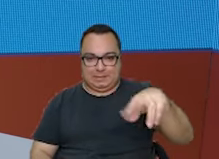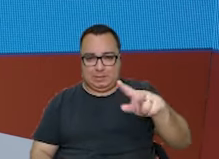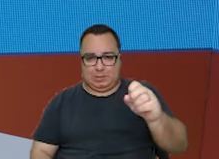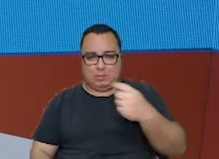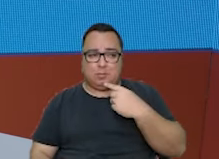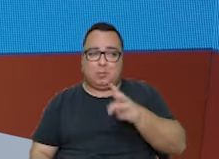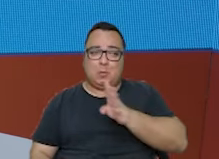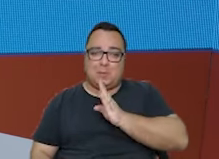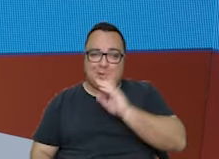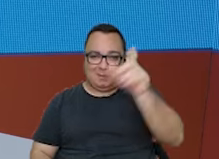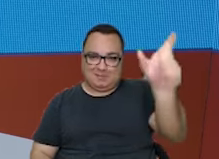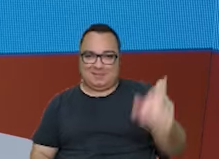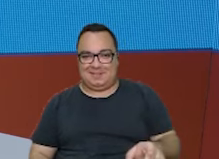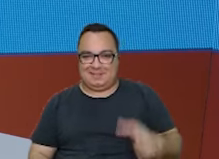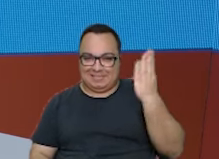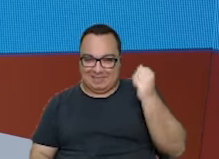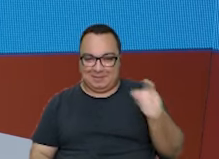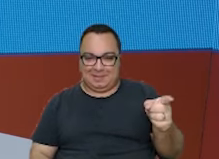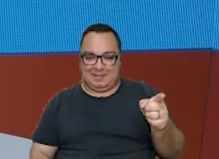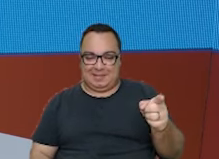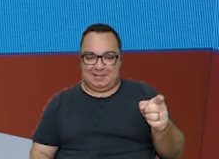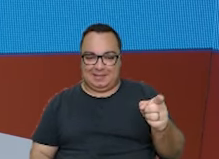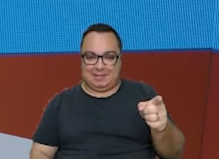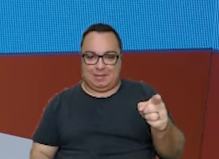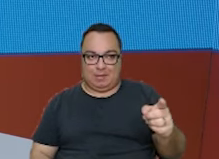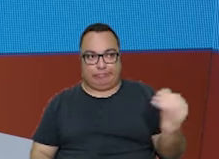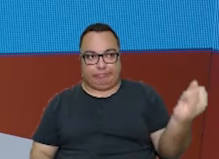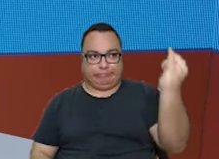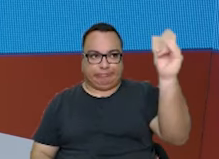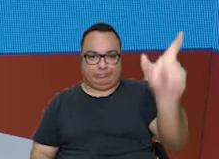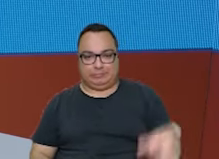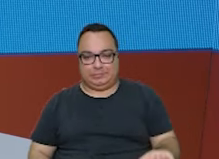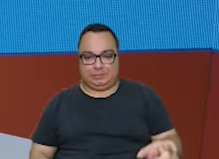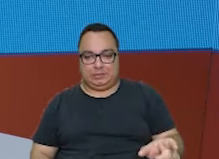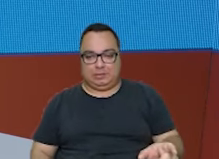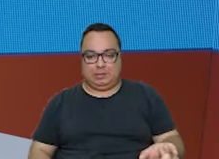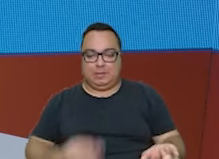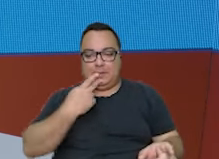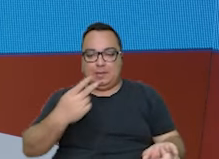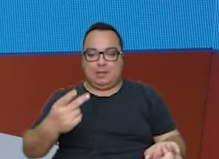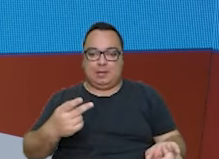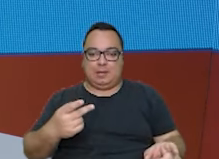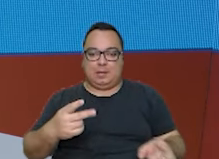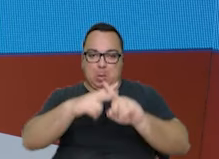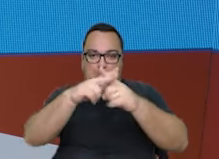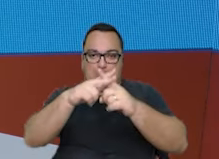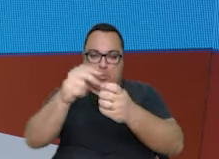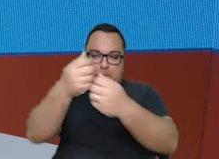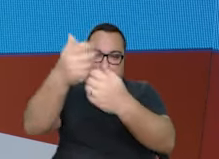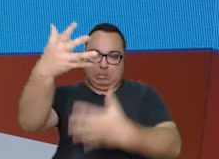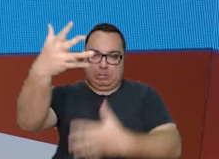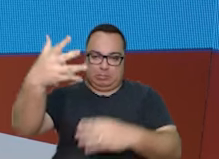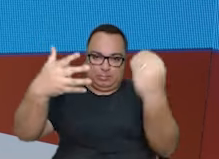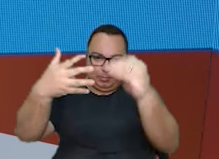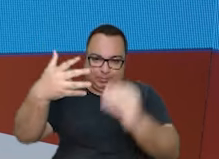mais né e a figura dele é relevante agora se você botar num chatbot ou numa ferramenta que